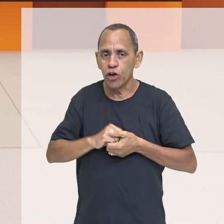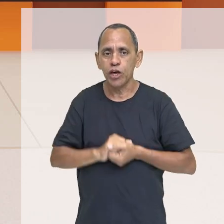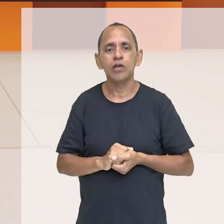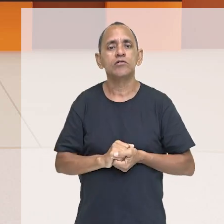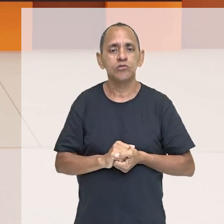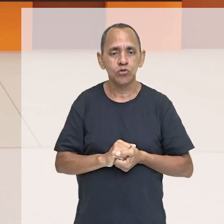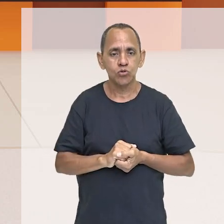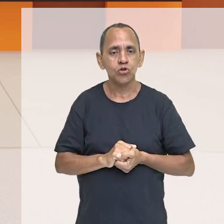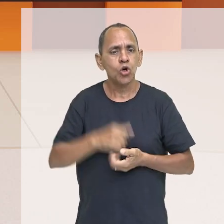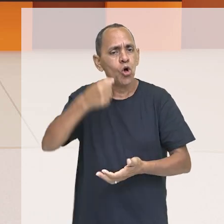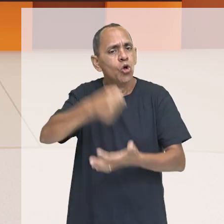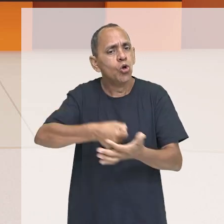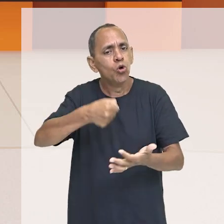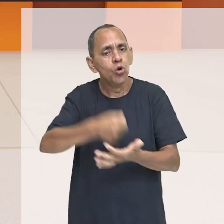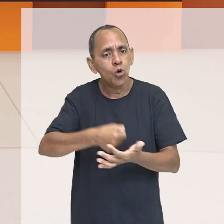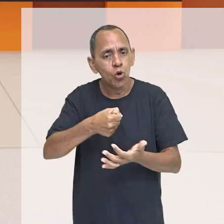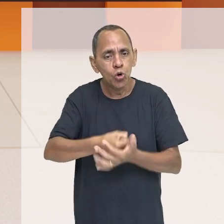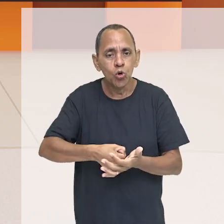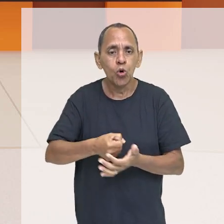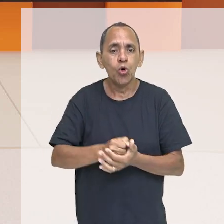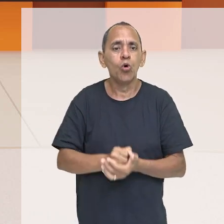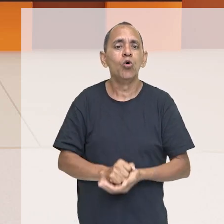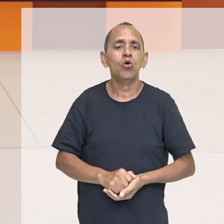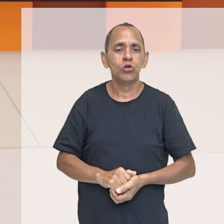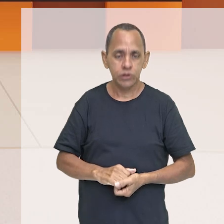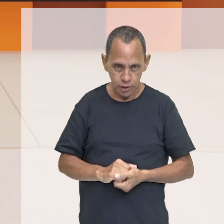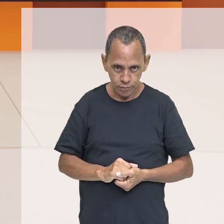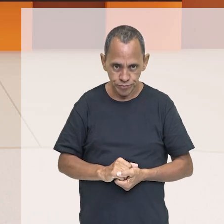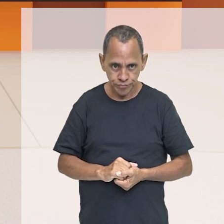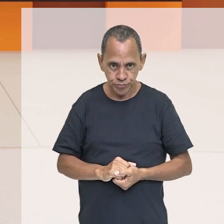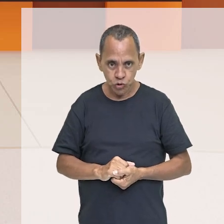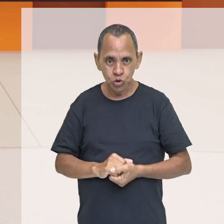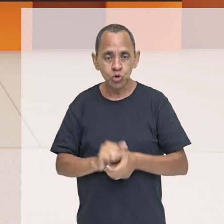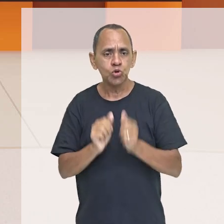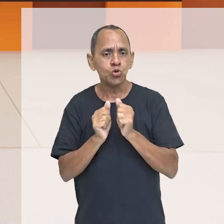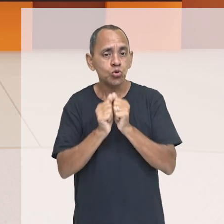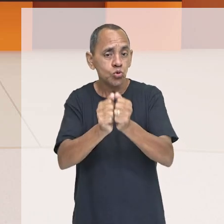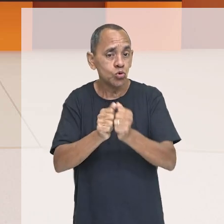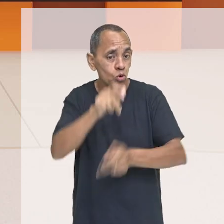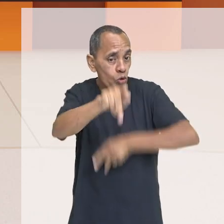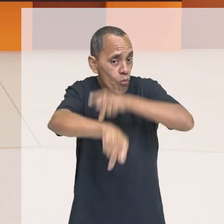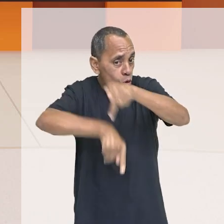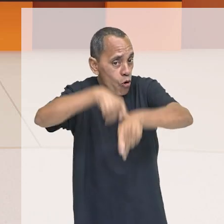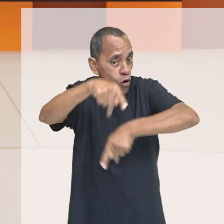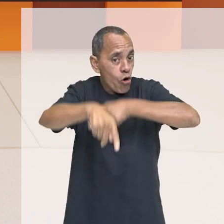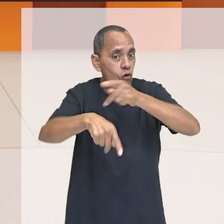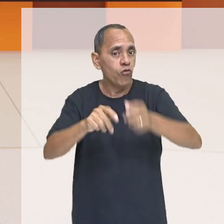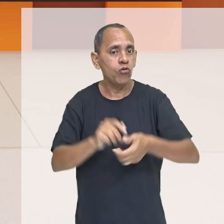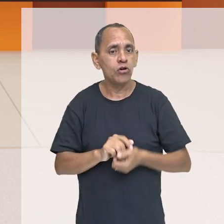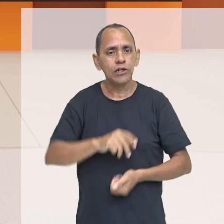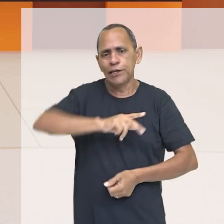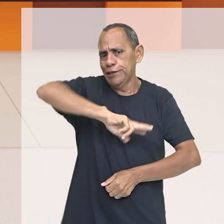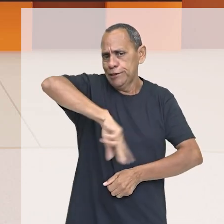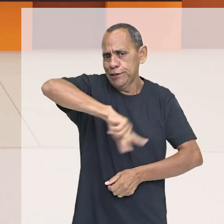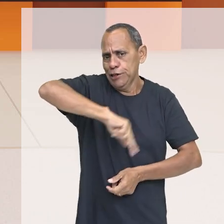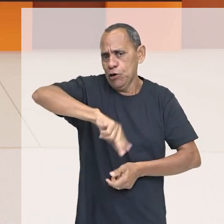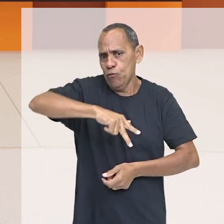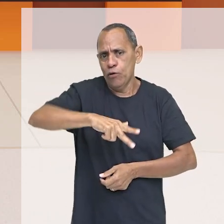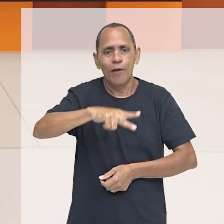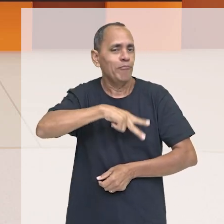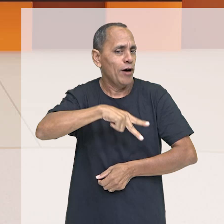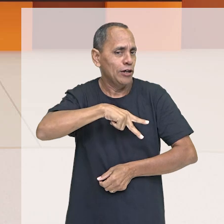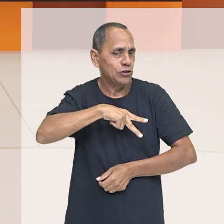e pelo povo, não é a vontade pessoal de um governante. É